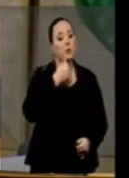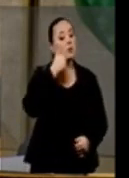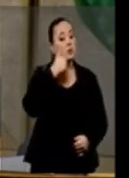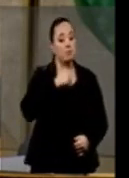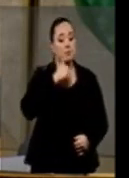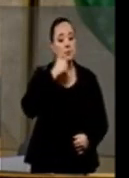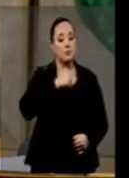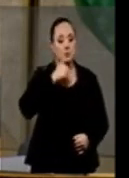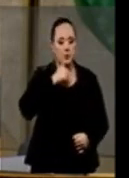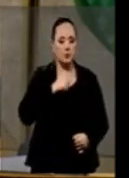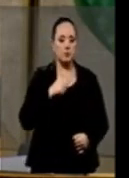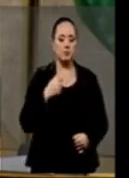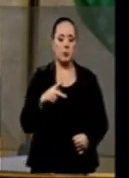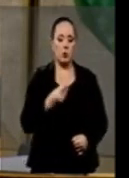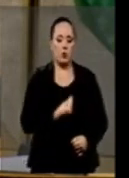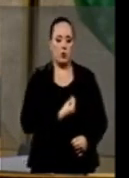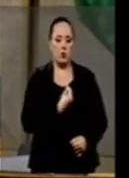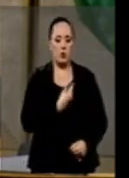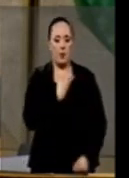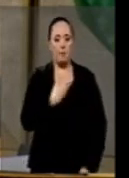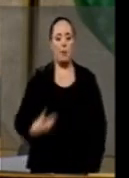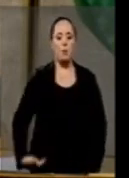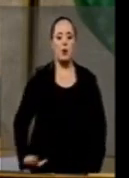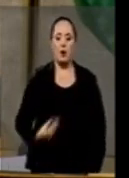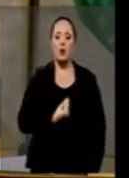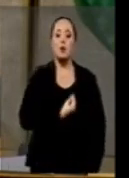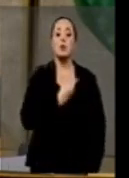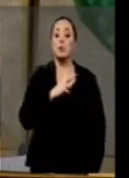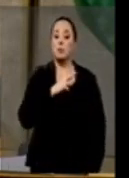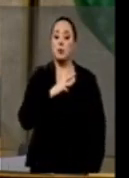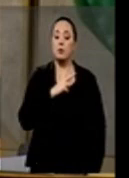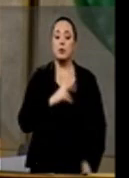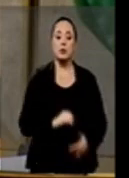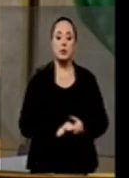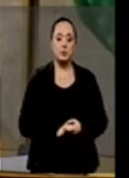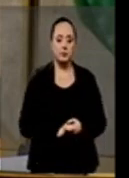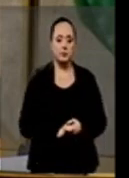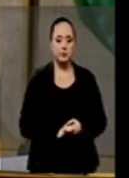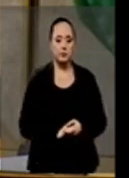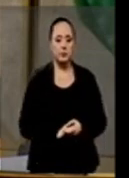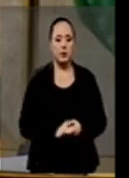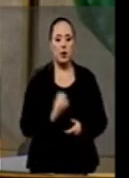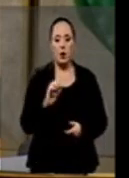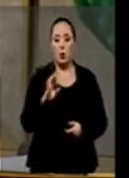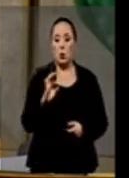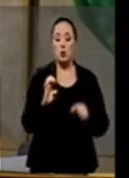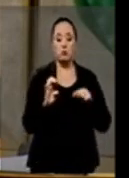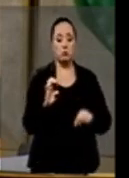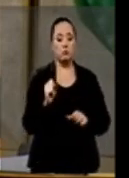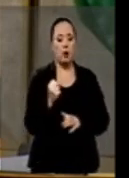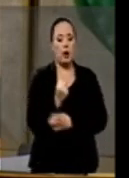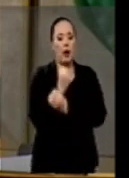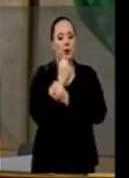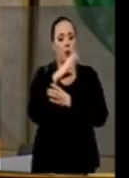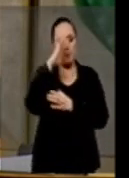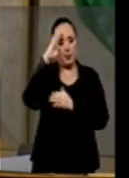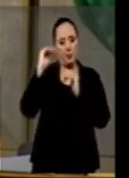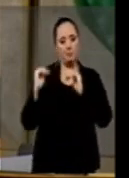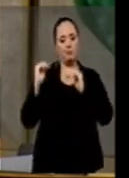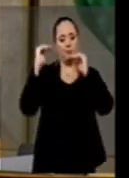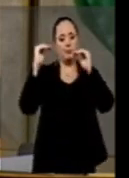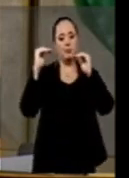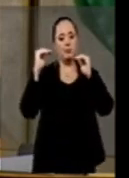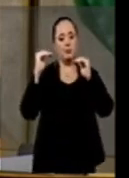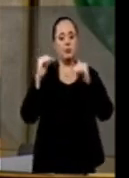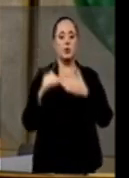em suas vidas públicas e privadas esta corte é a garantia das garantias sendo